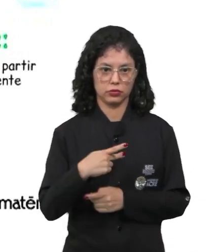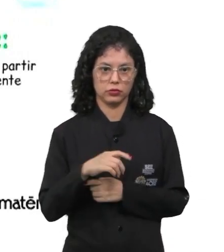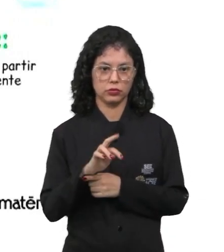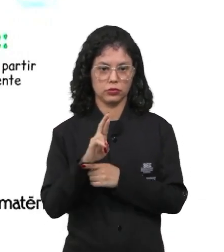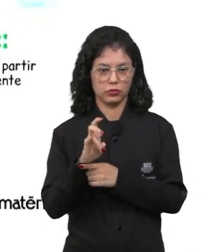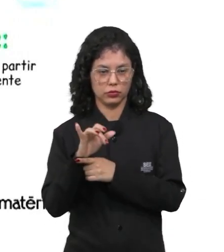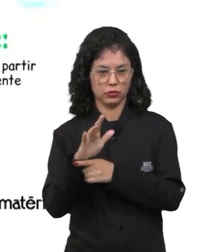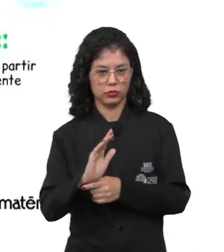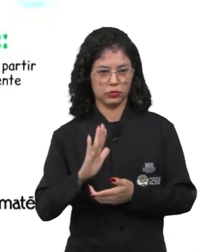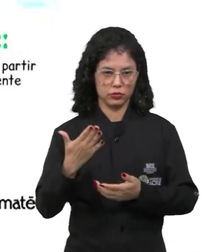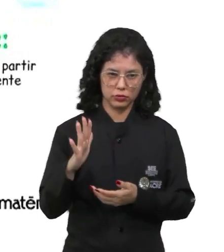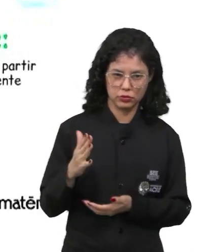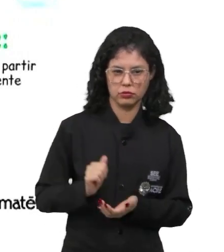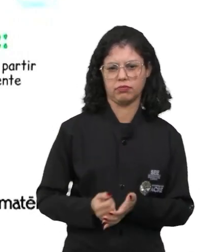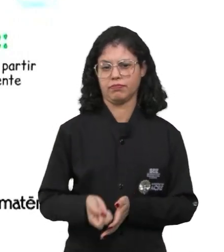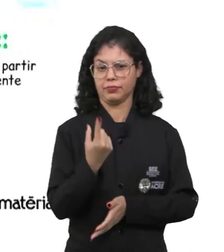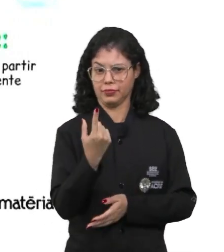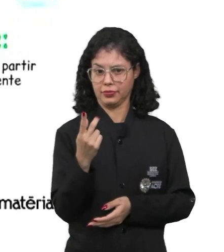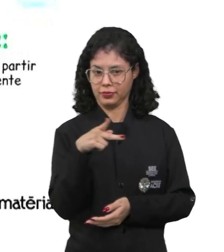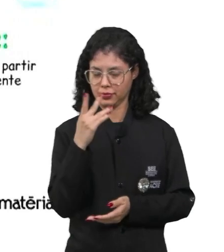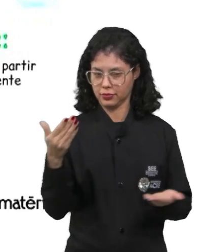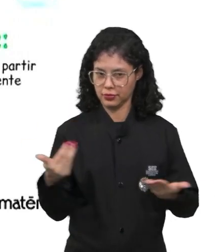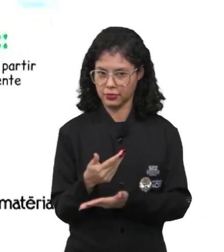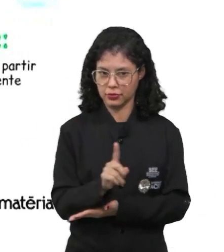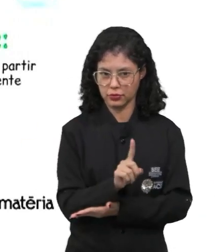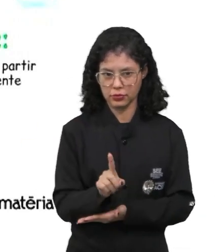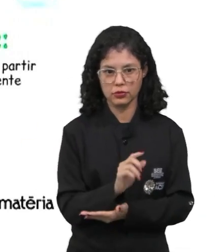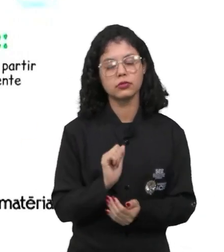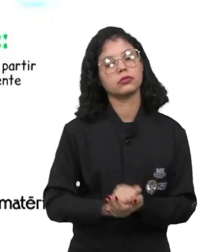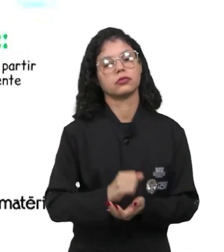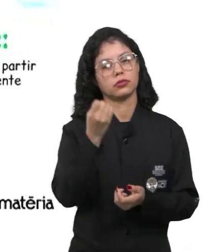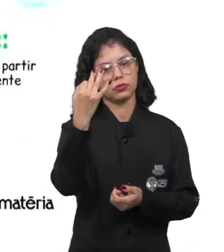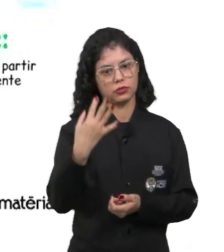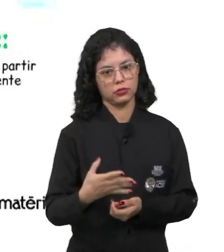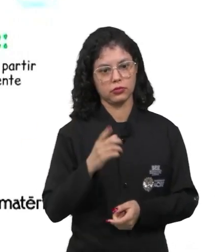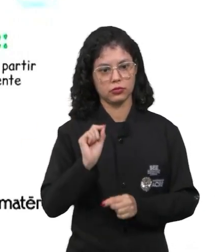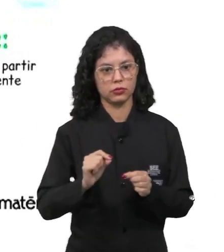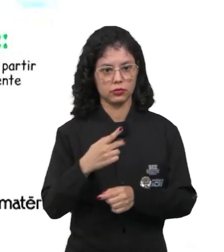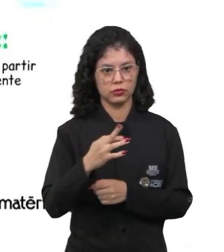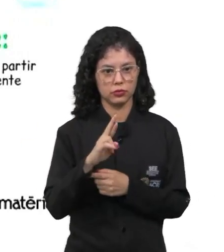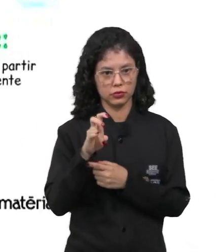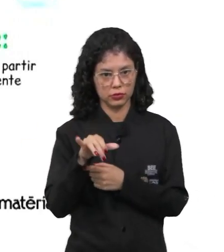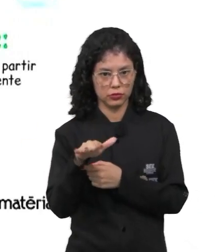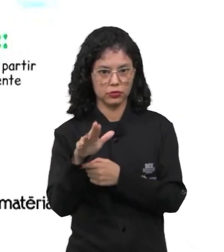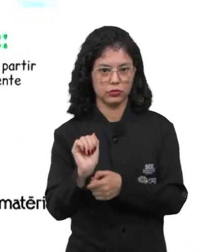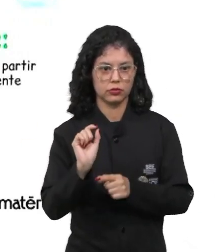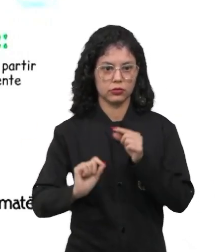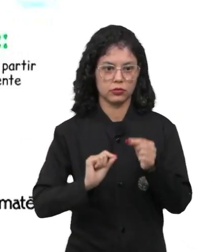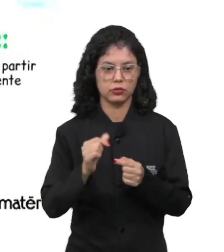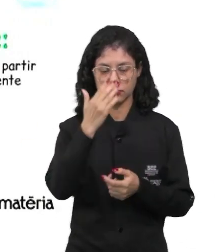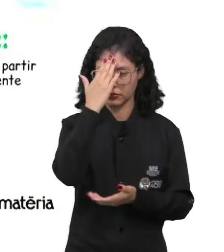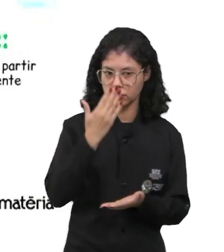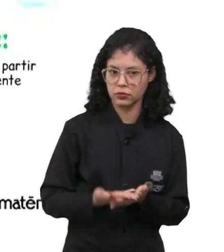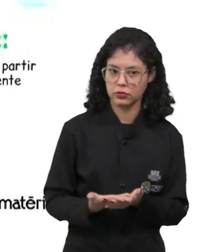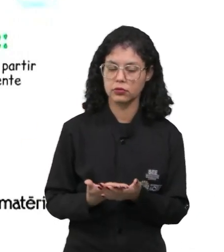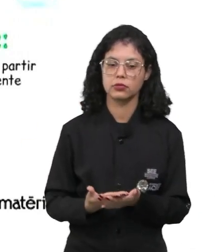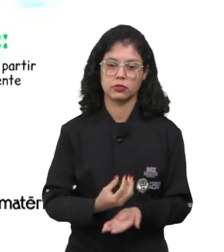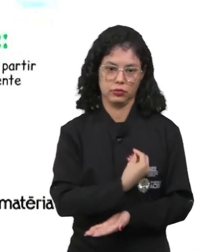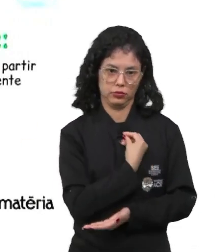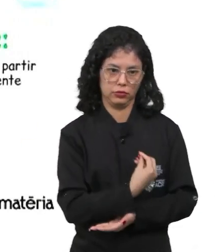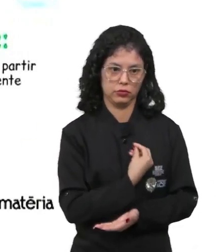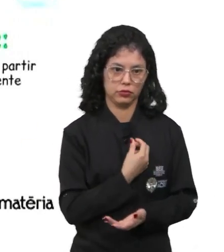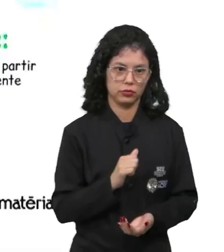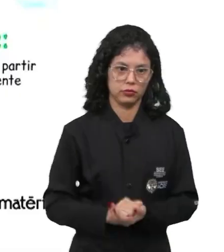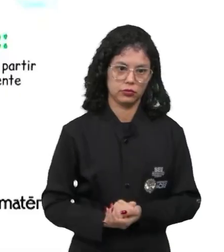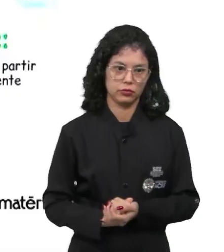cósmica, gente. Daqui é a mais absurda, a gente nem vai falar dela. Eu só vou citar aqui que a panspermia cósmica acredita que a vida ela veio